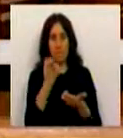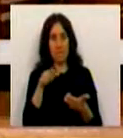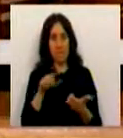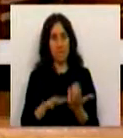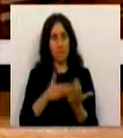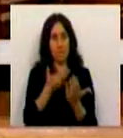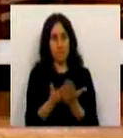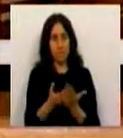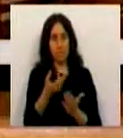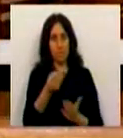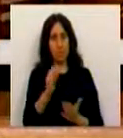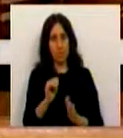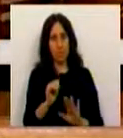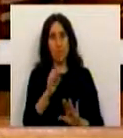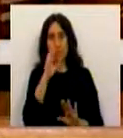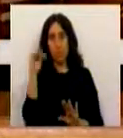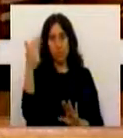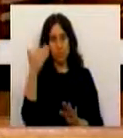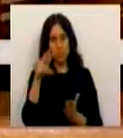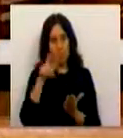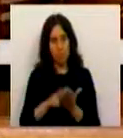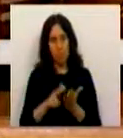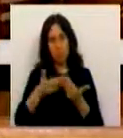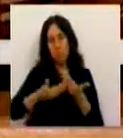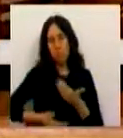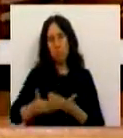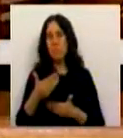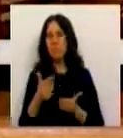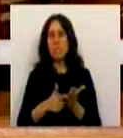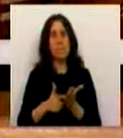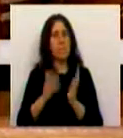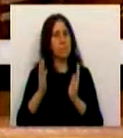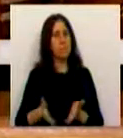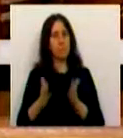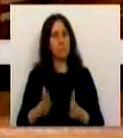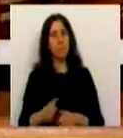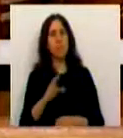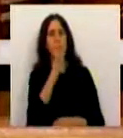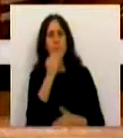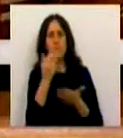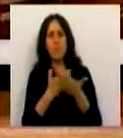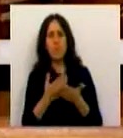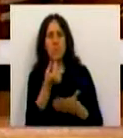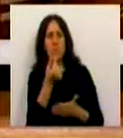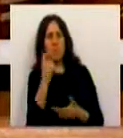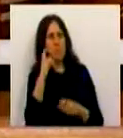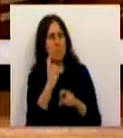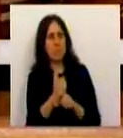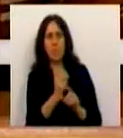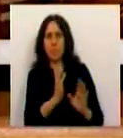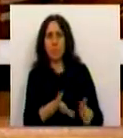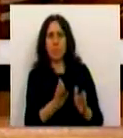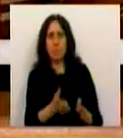for futuramente aprovada, de hora em diante, não mais será necessário exigir aos estudantes o esforço financeiro para